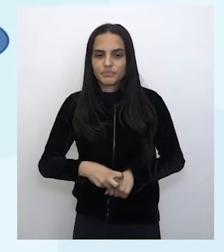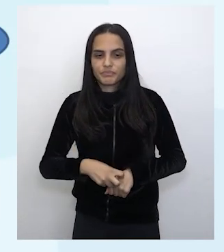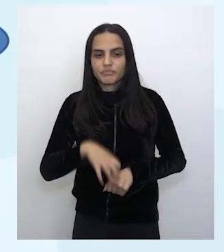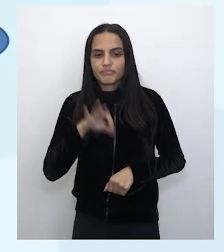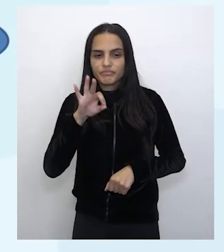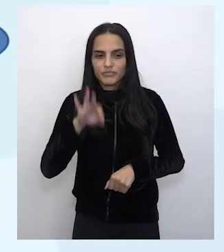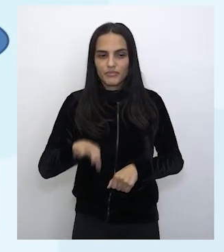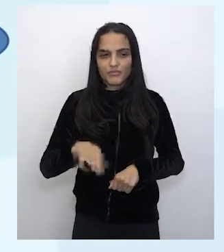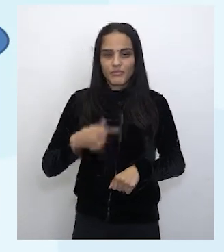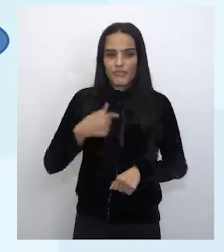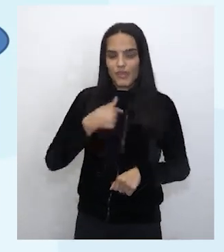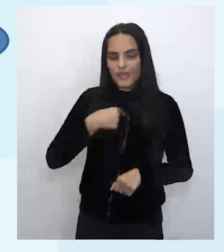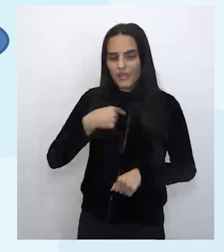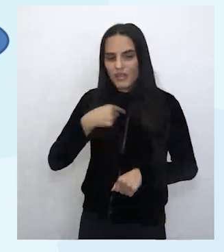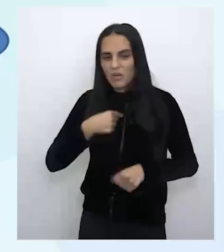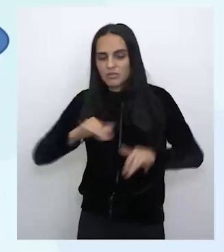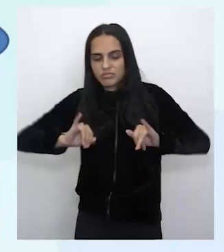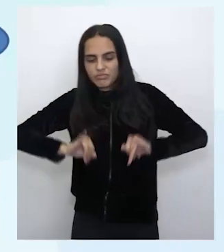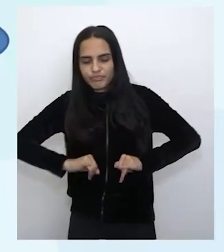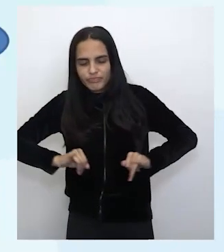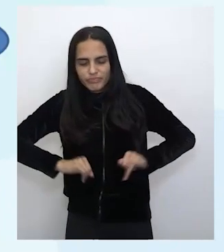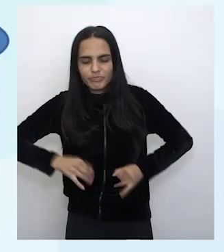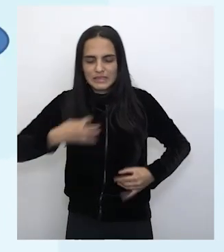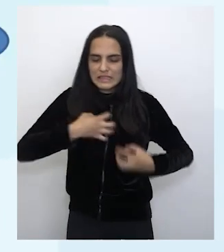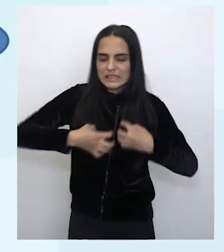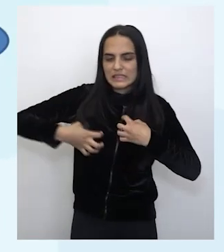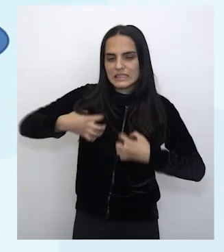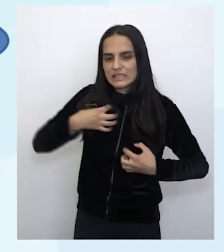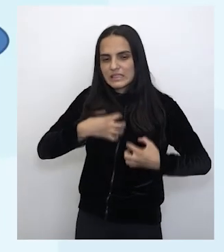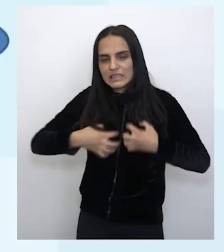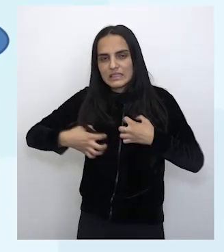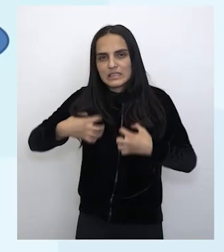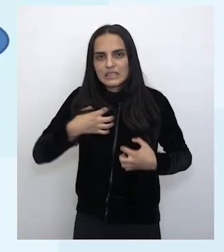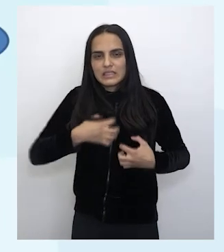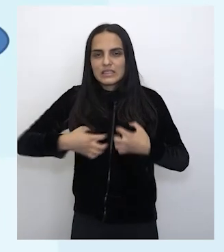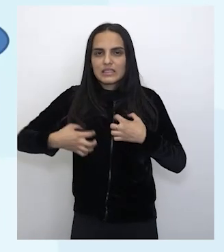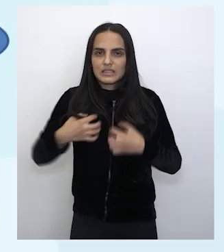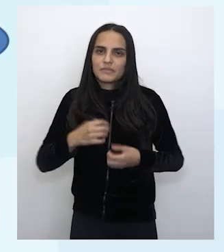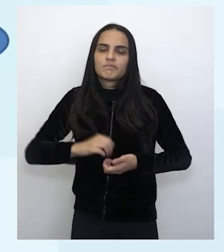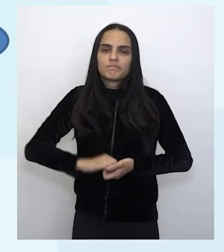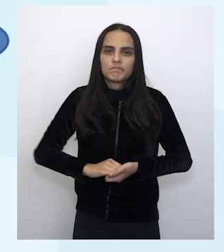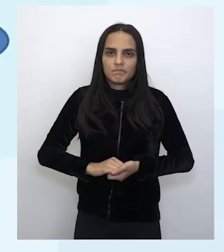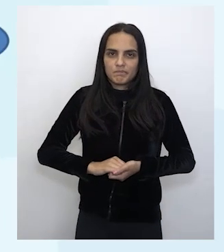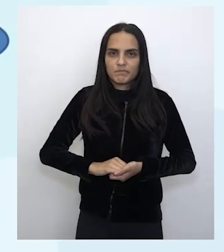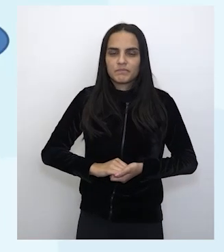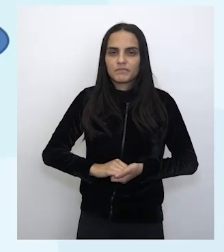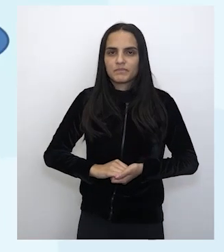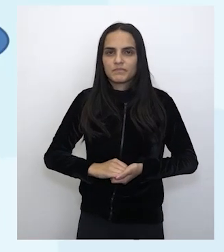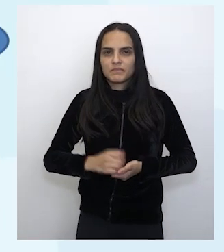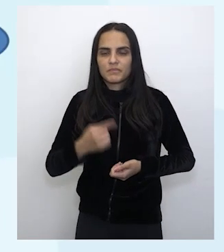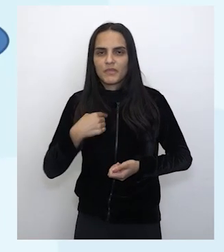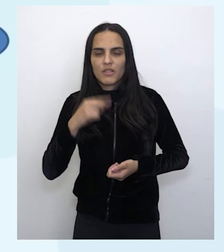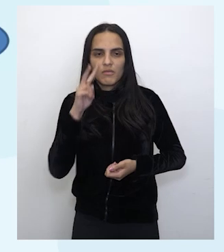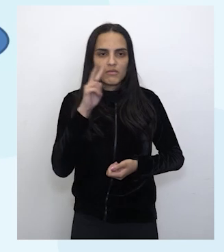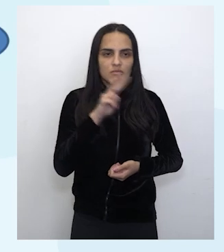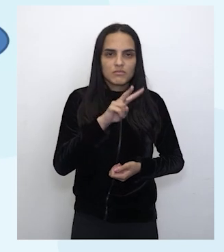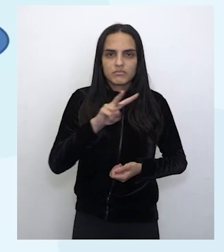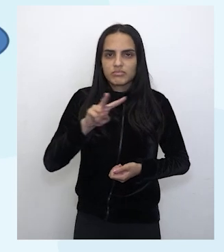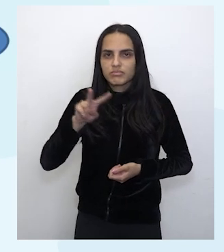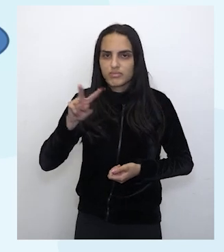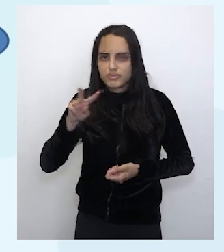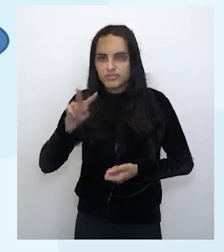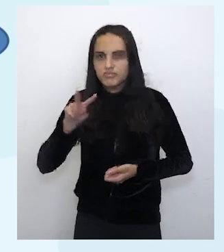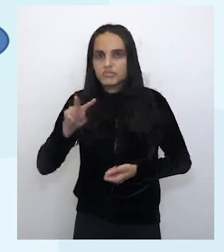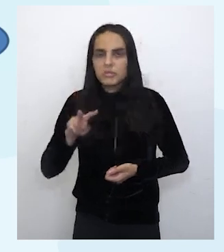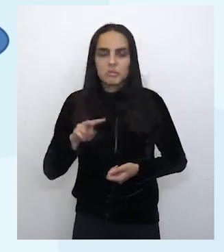soco. Eu que tenho sofrido a angústia das pequenas coisas ridículas. Eu verifico